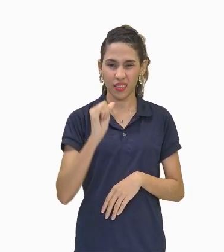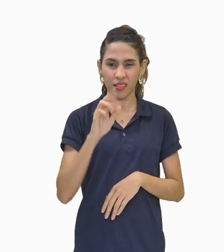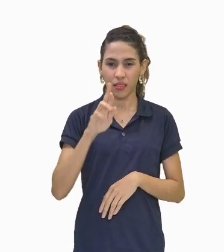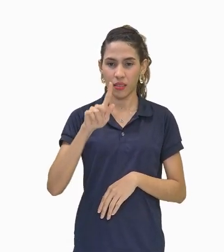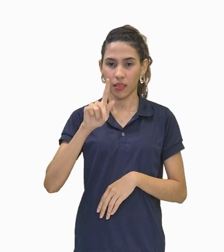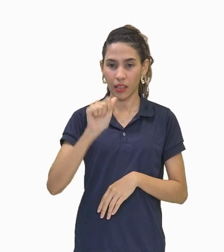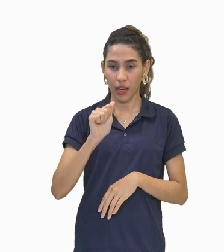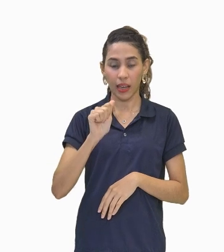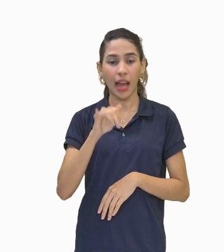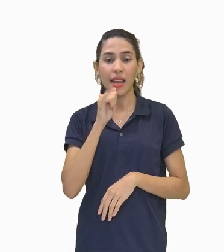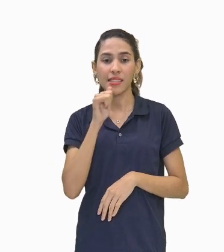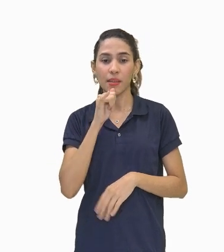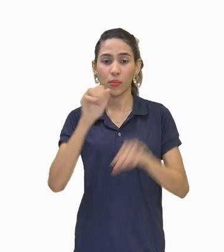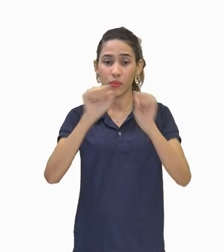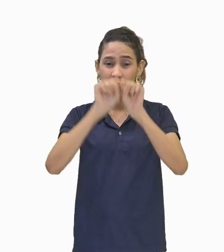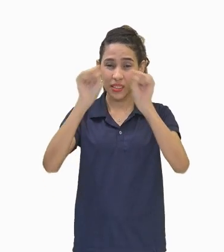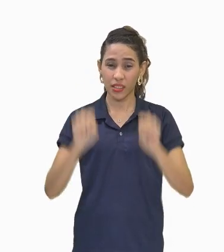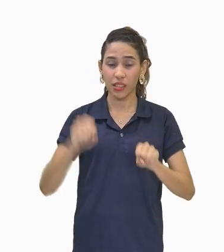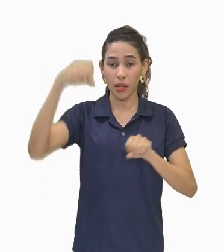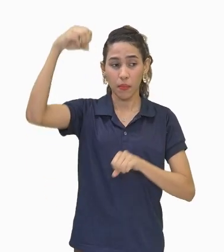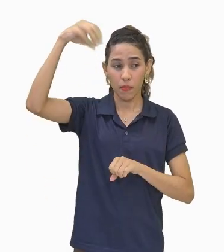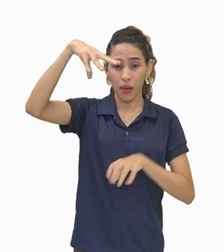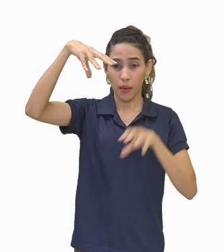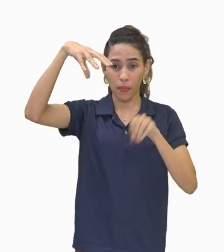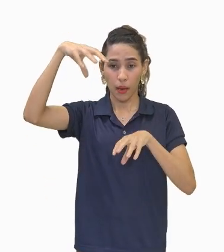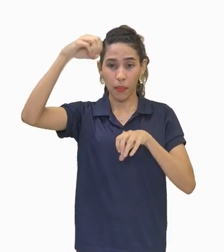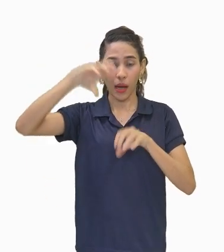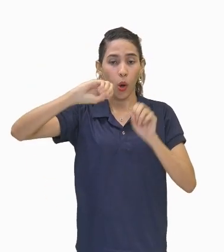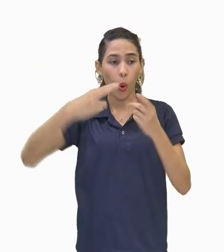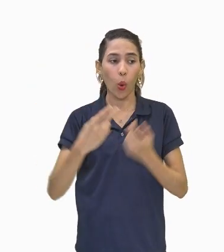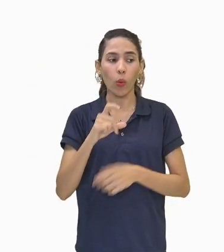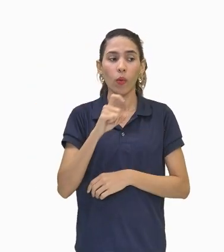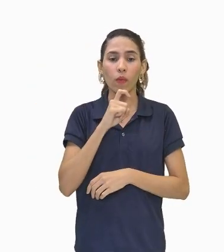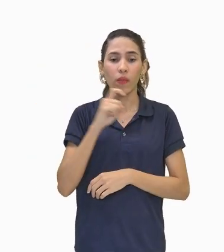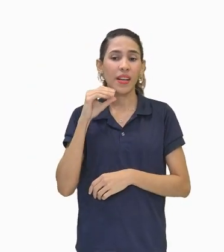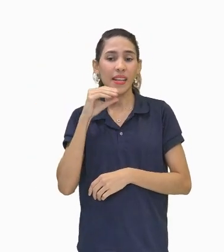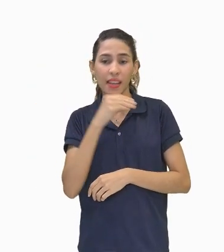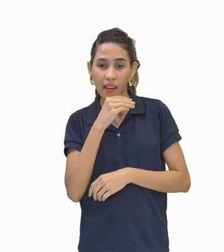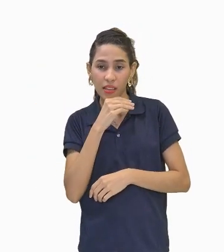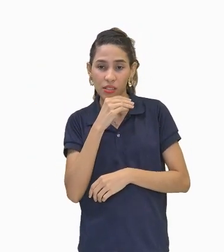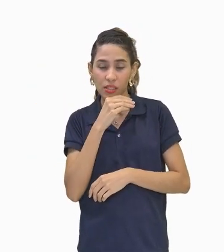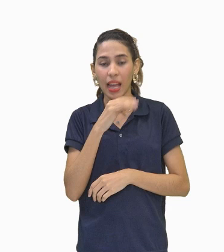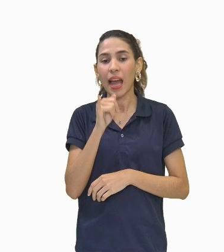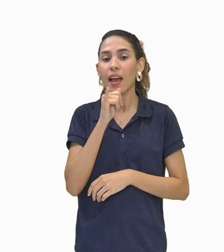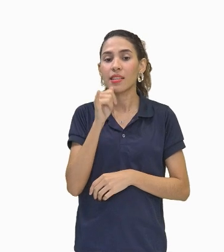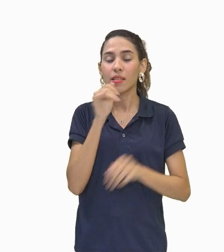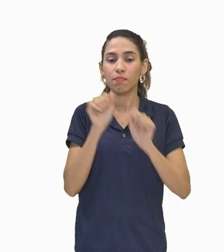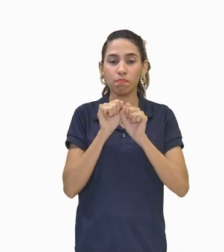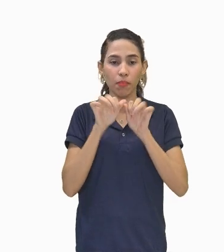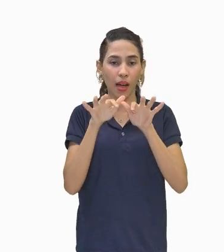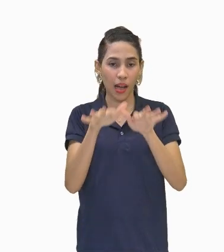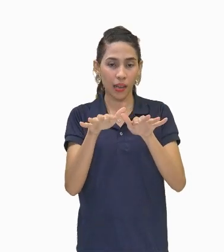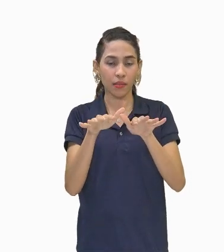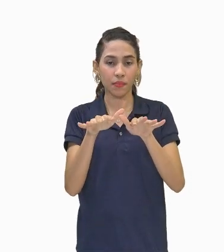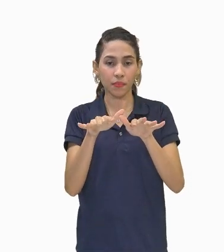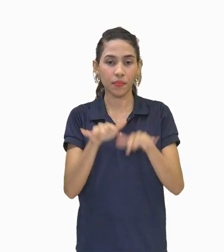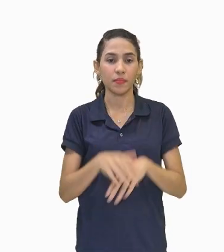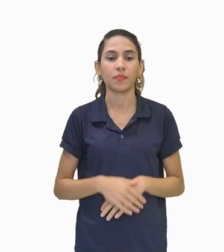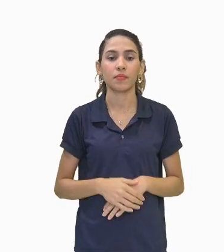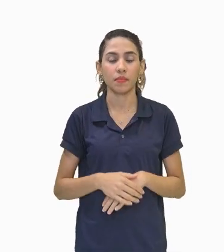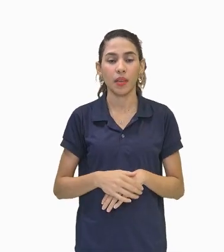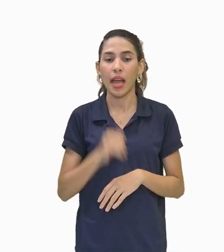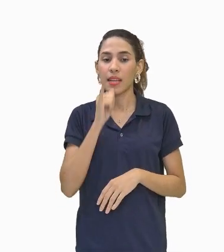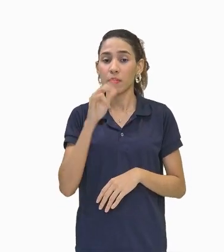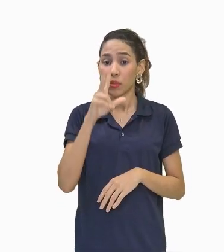exemplo, a distribuição uniforme de tensão e a independência dos componentes garantem que